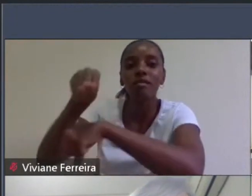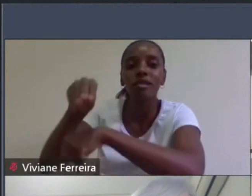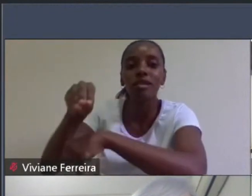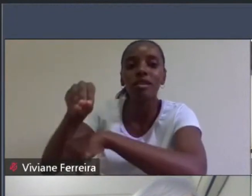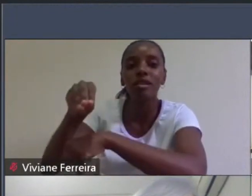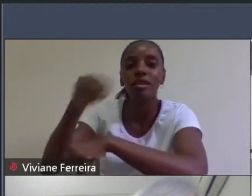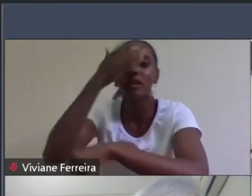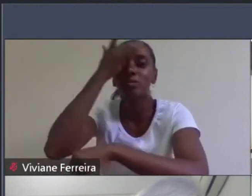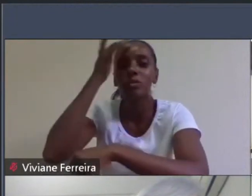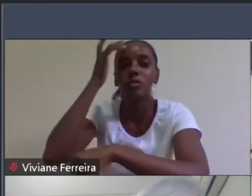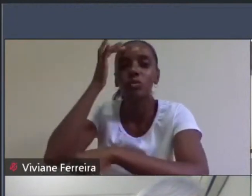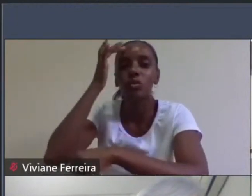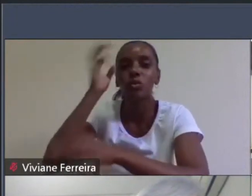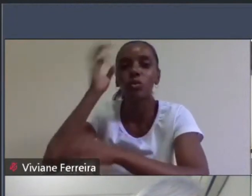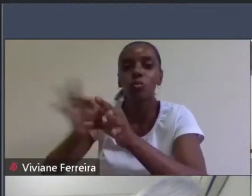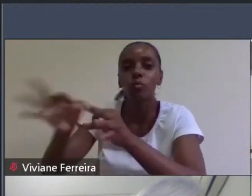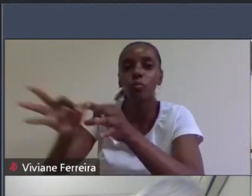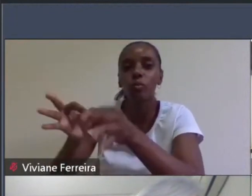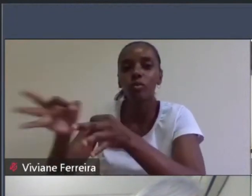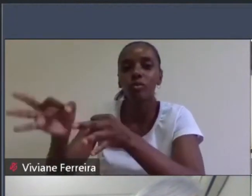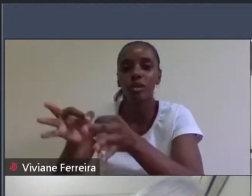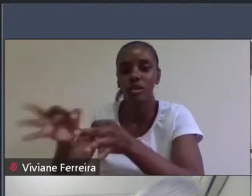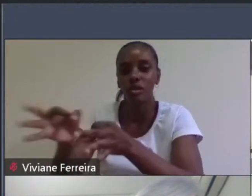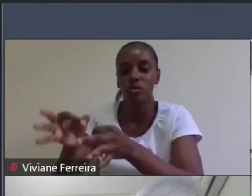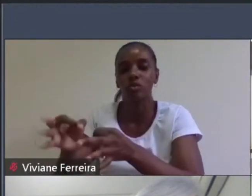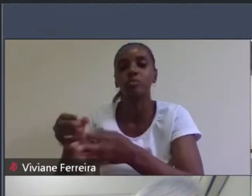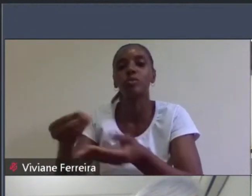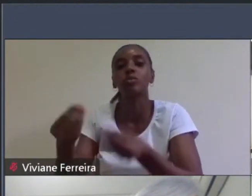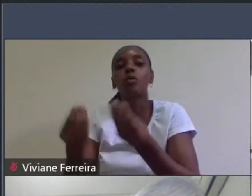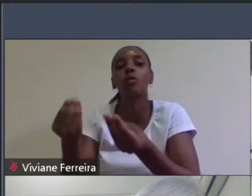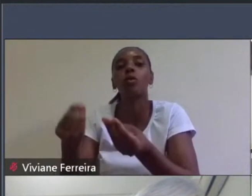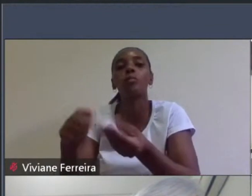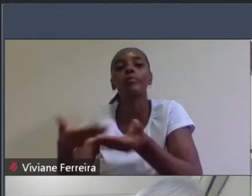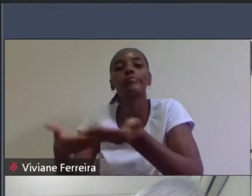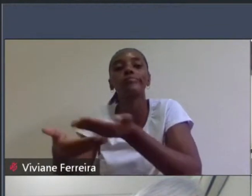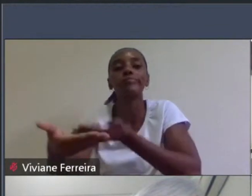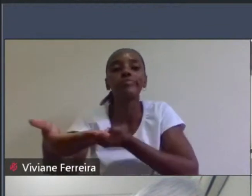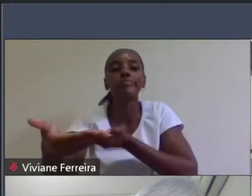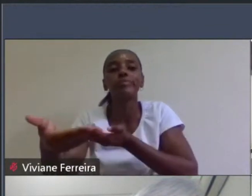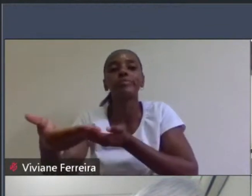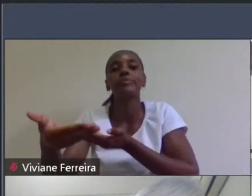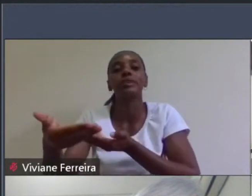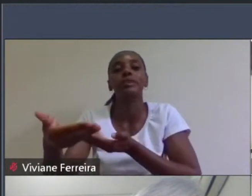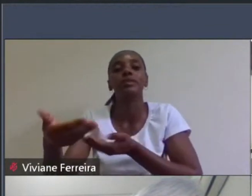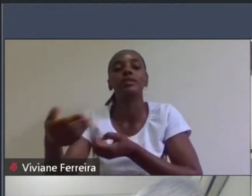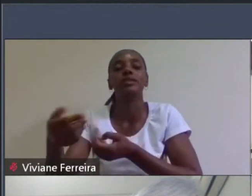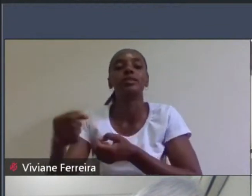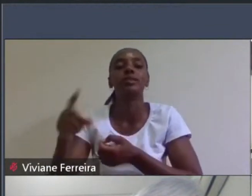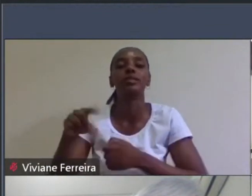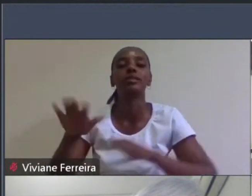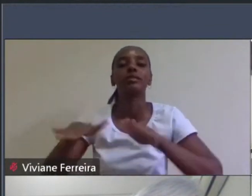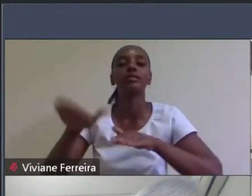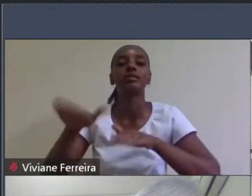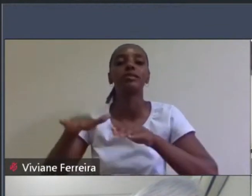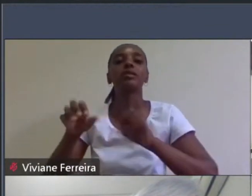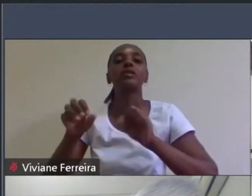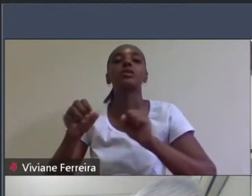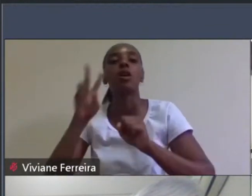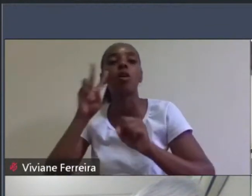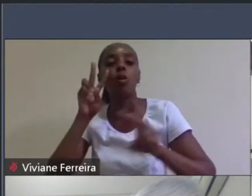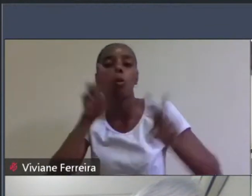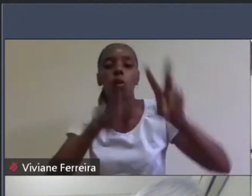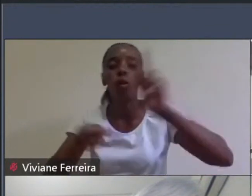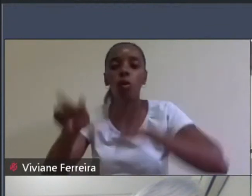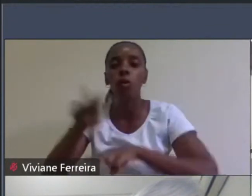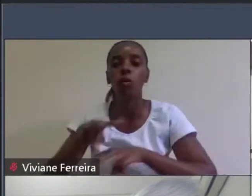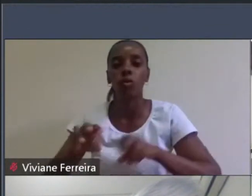mas como elas interagem com o processo, porque muitas vezes quem olha para outra pessoa